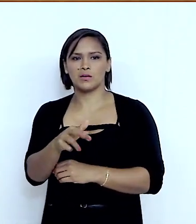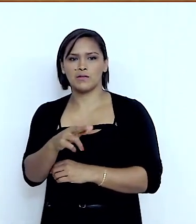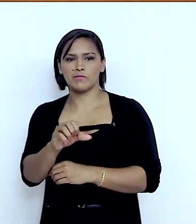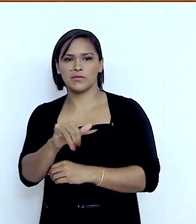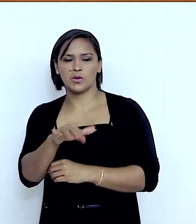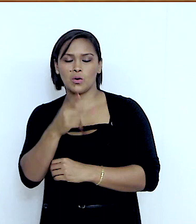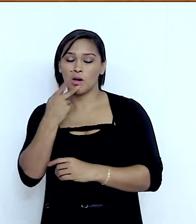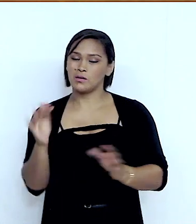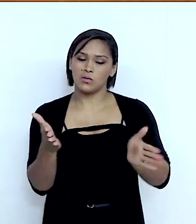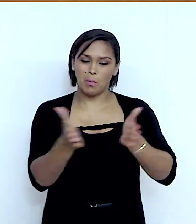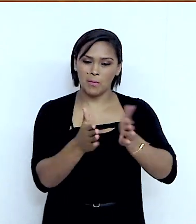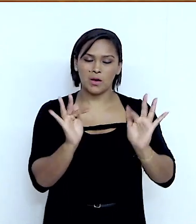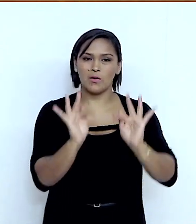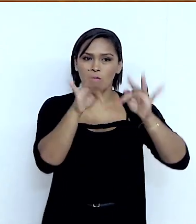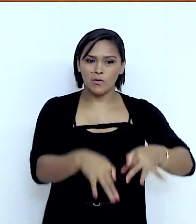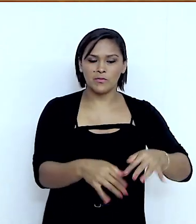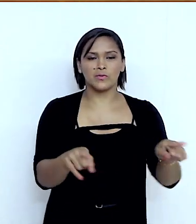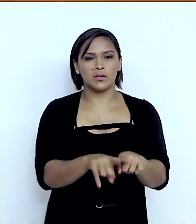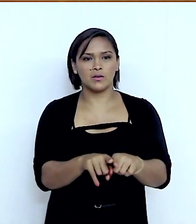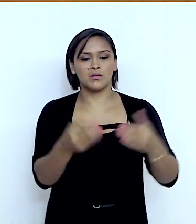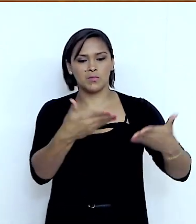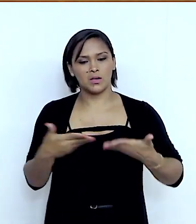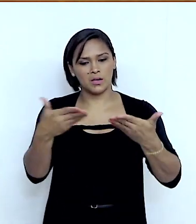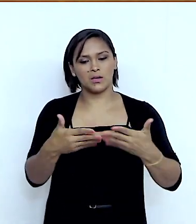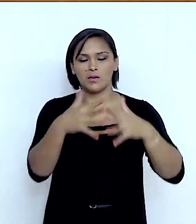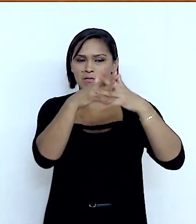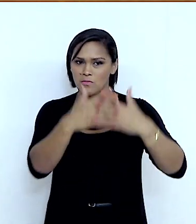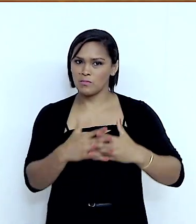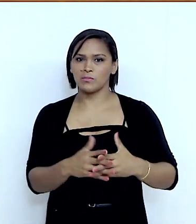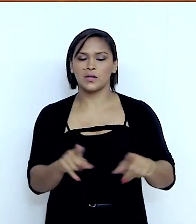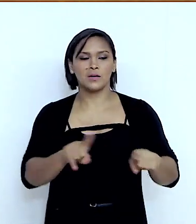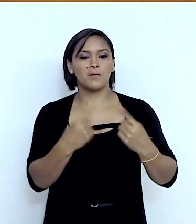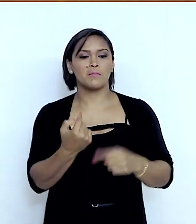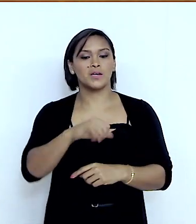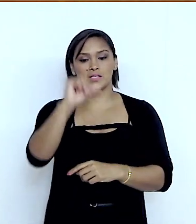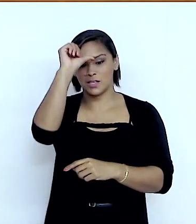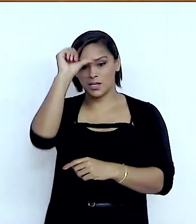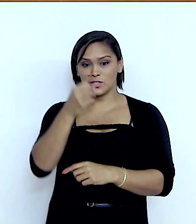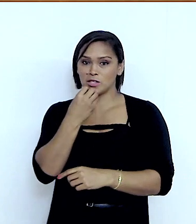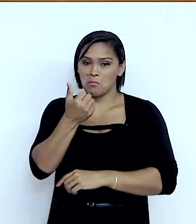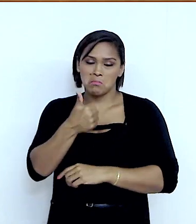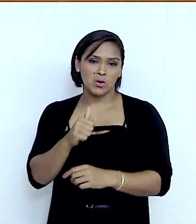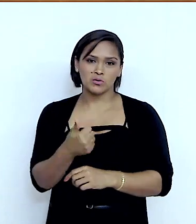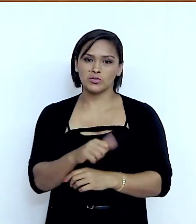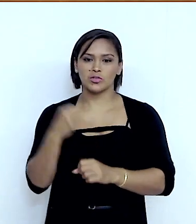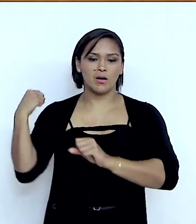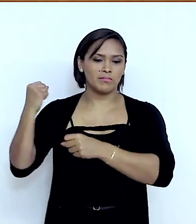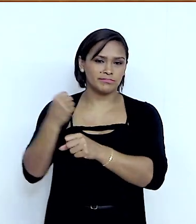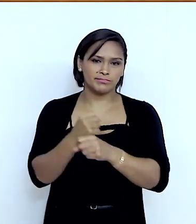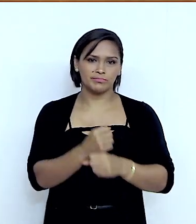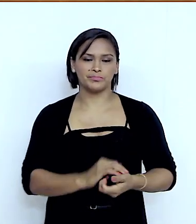meio ou até já no final do nosso pudim demográfico é os próximos blacks Mas ainda tem um bolo cenográfico ainda de ideia